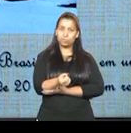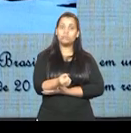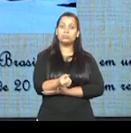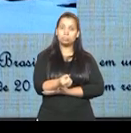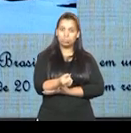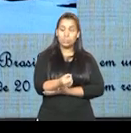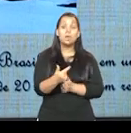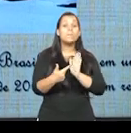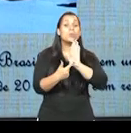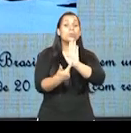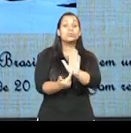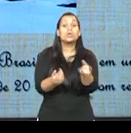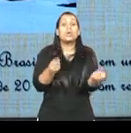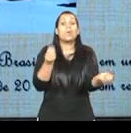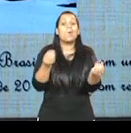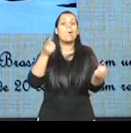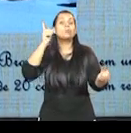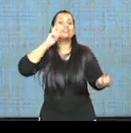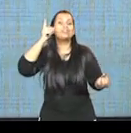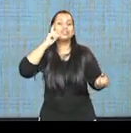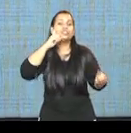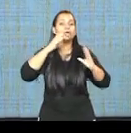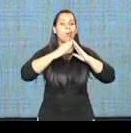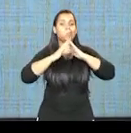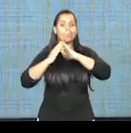o cotidiano da favela.